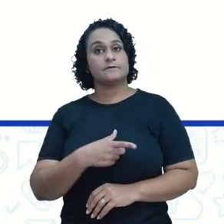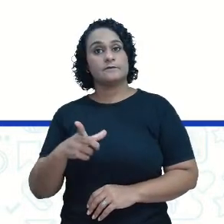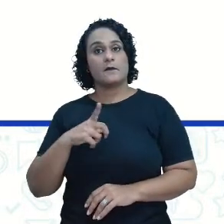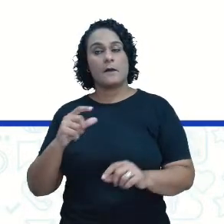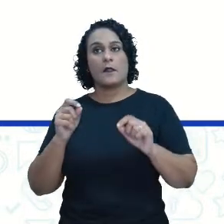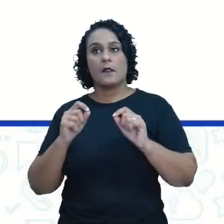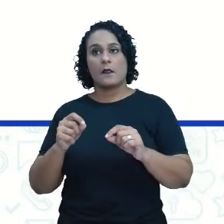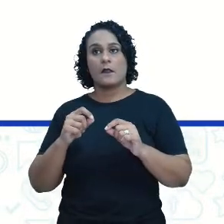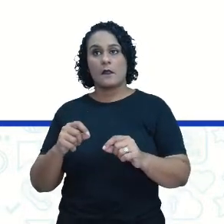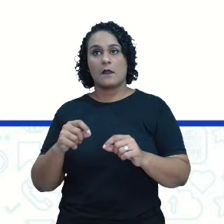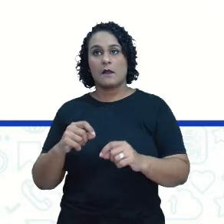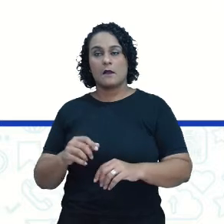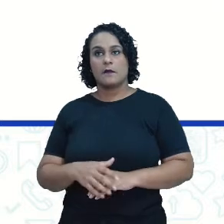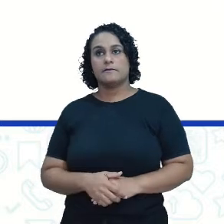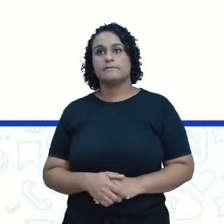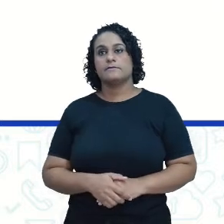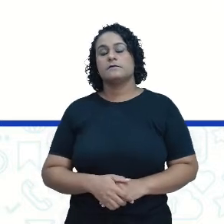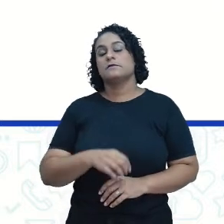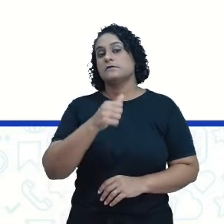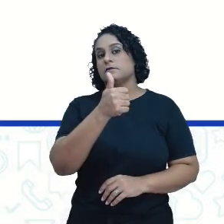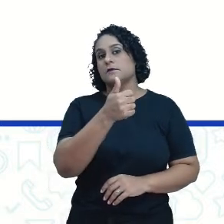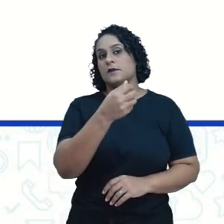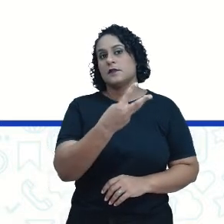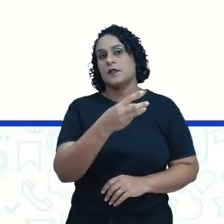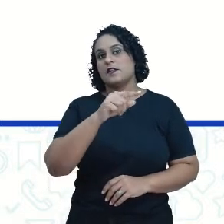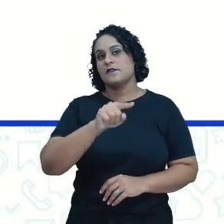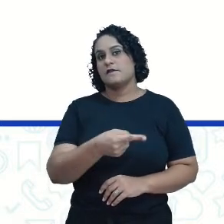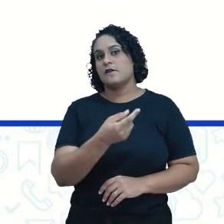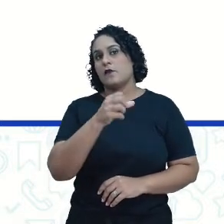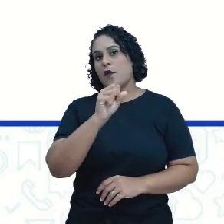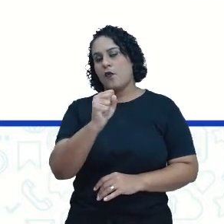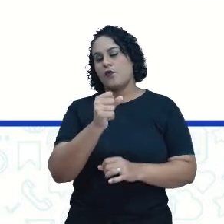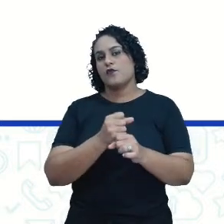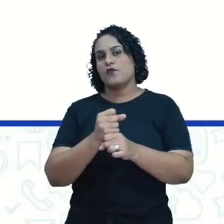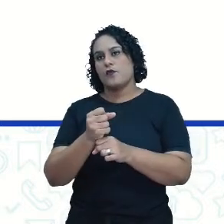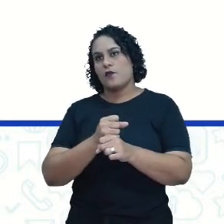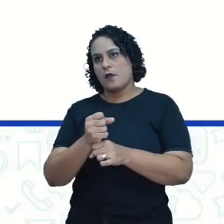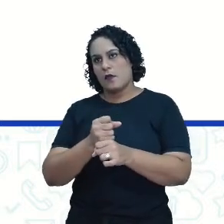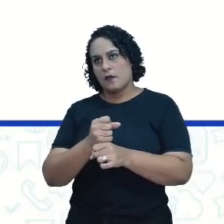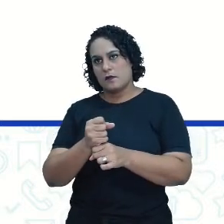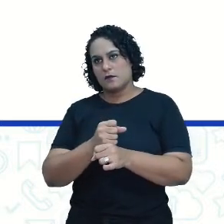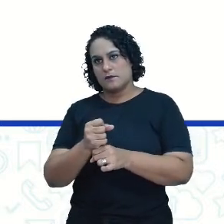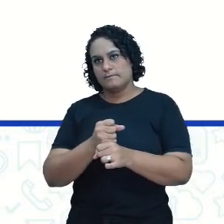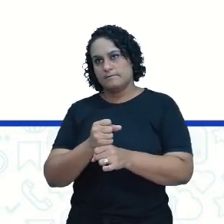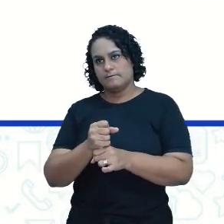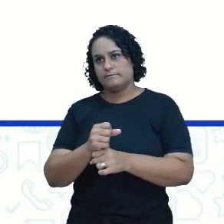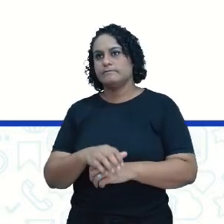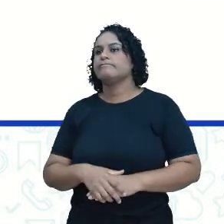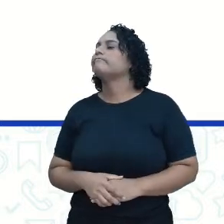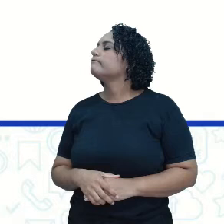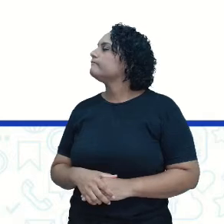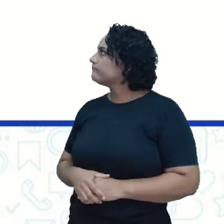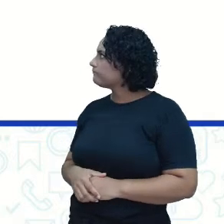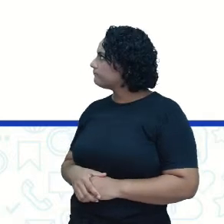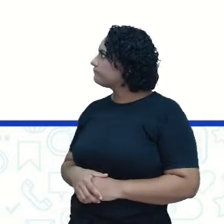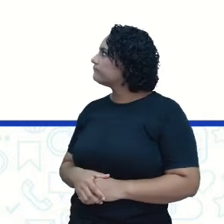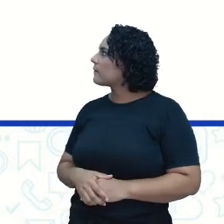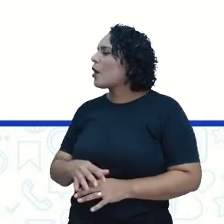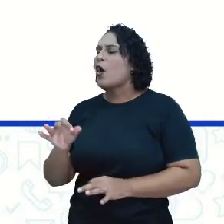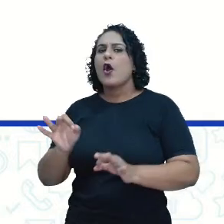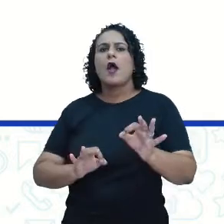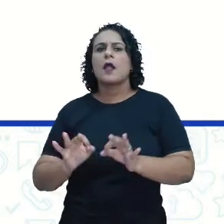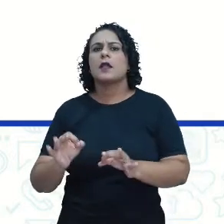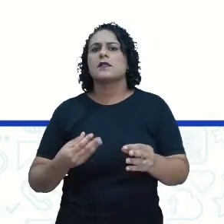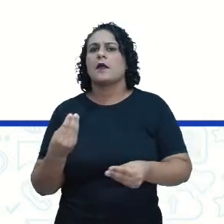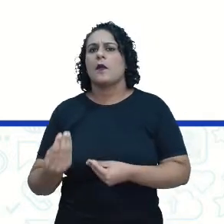essa escala de 13,8 bilhões de anos do universo, tá? E ela está